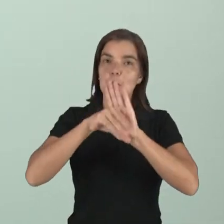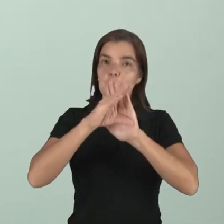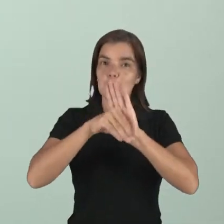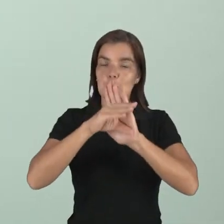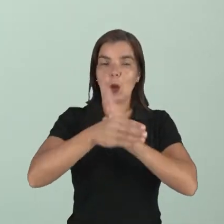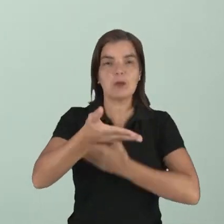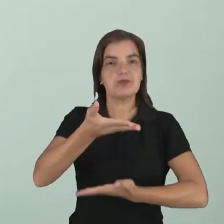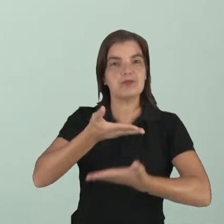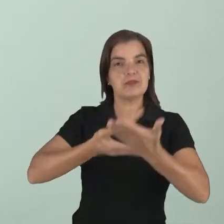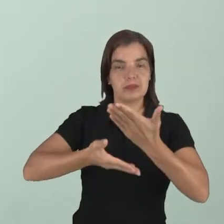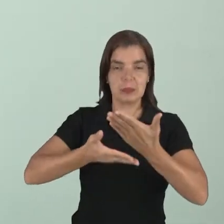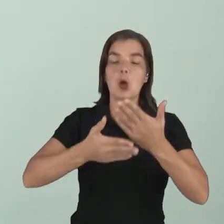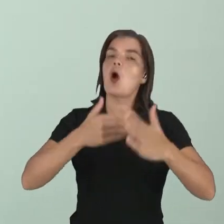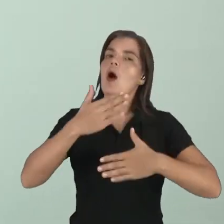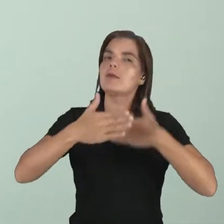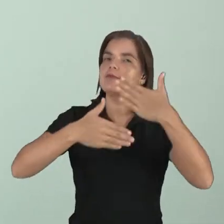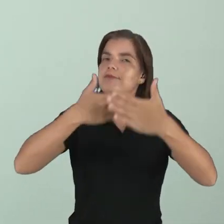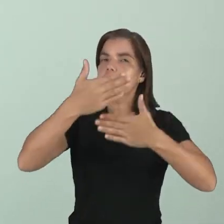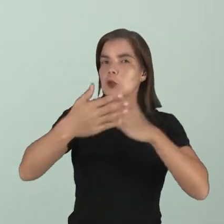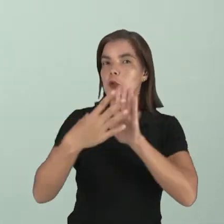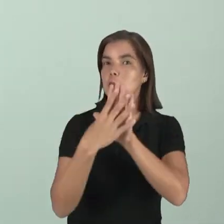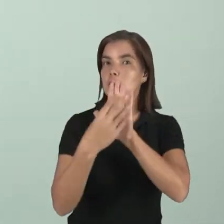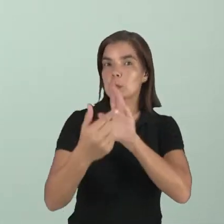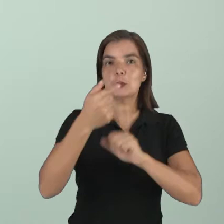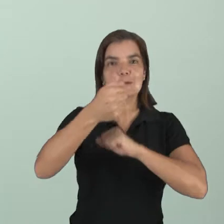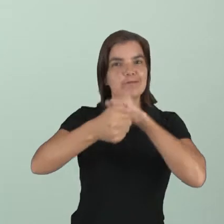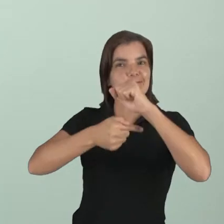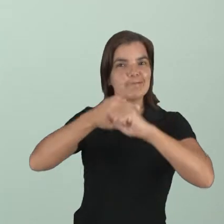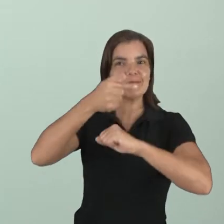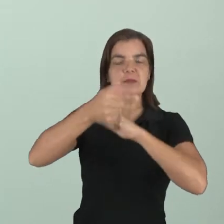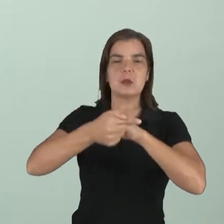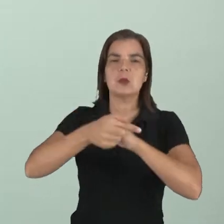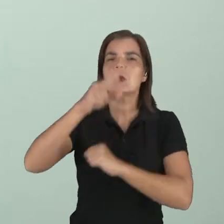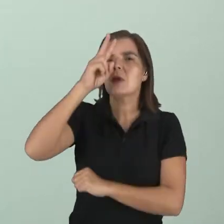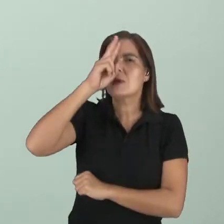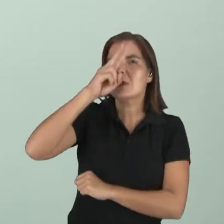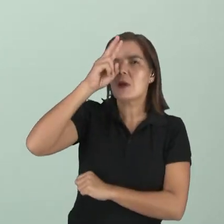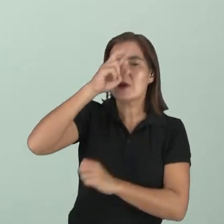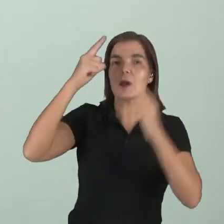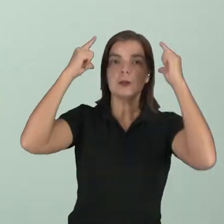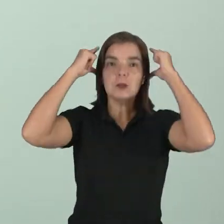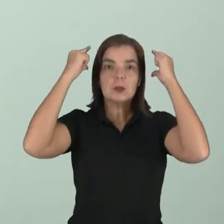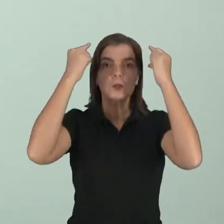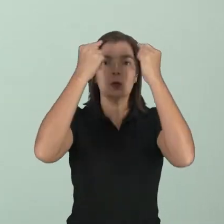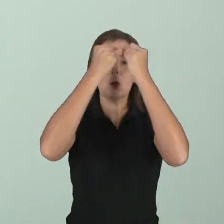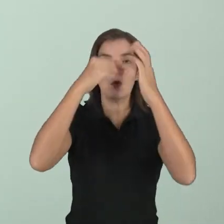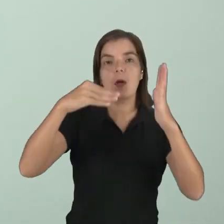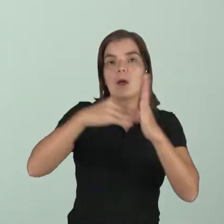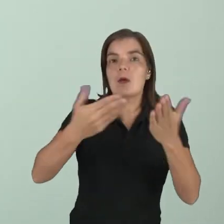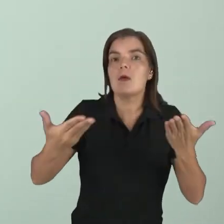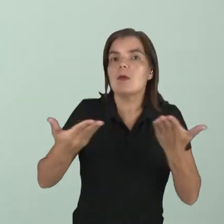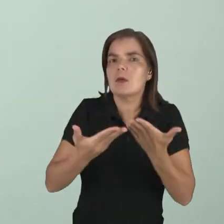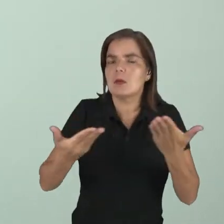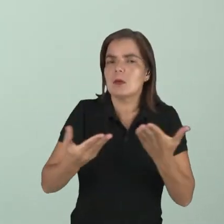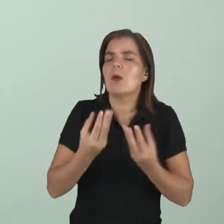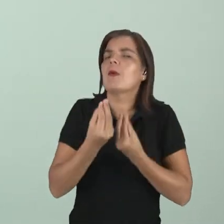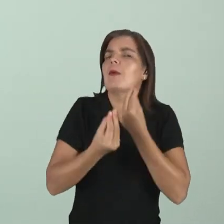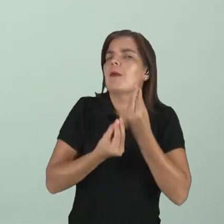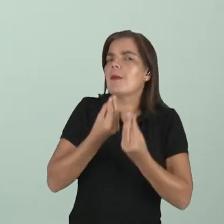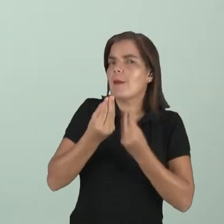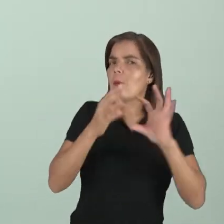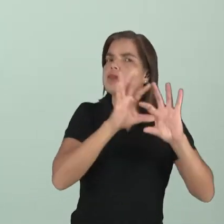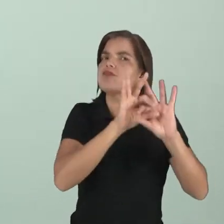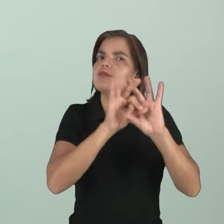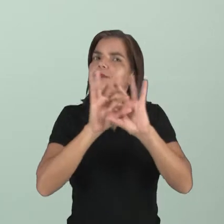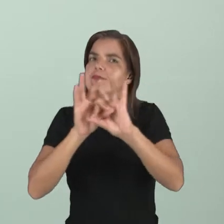conteúdos relacionados à evolução dos modelos atômicos. E a gente vai ver desde a história da Grécia até hoje como que esse conceito ele